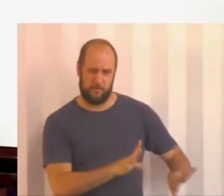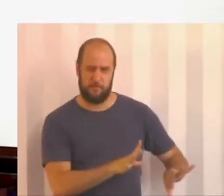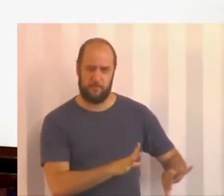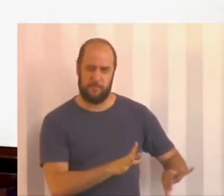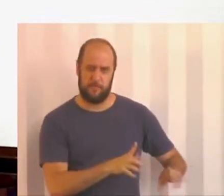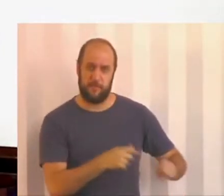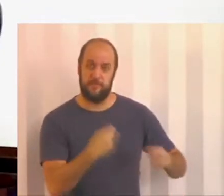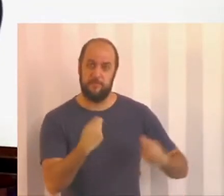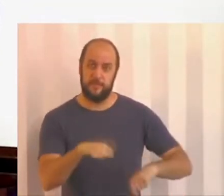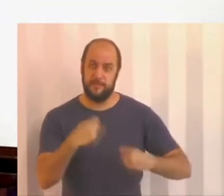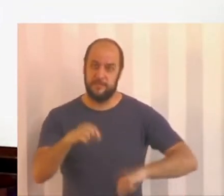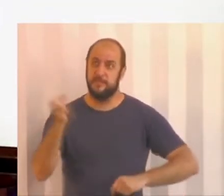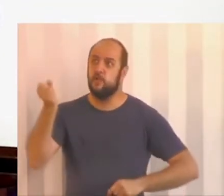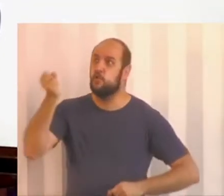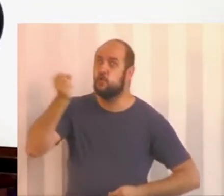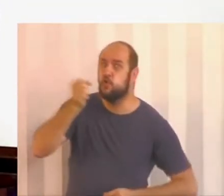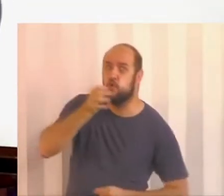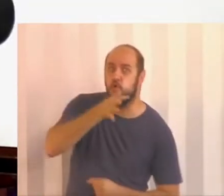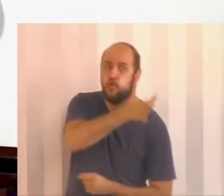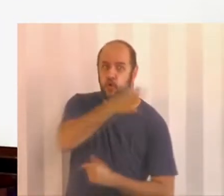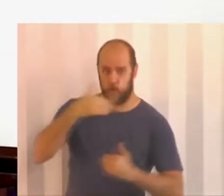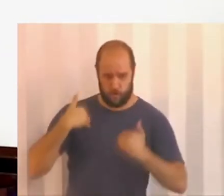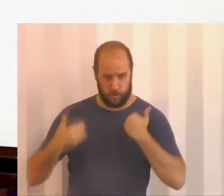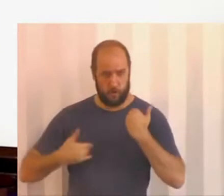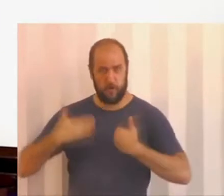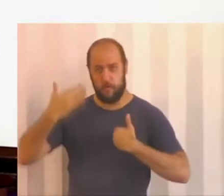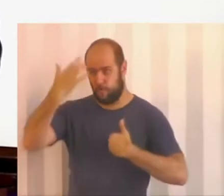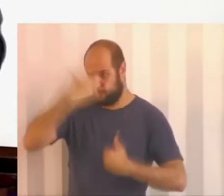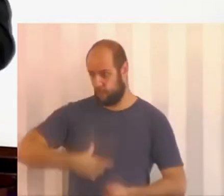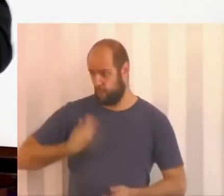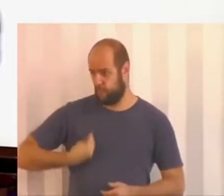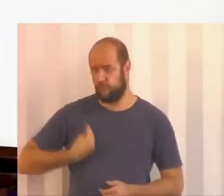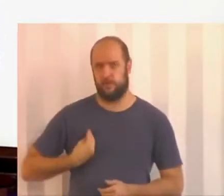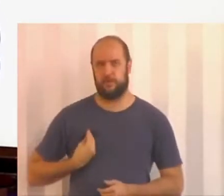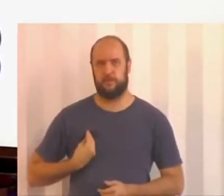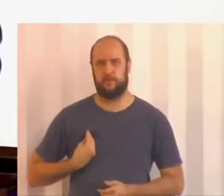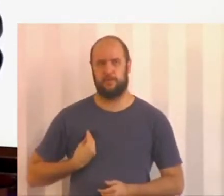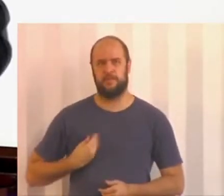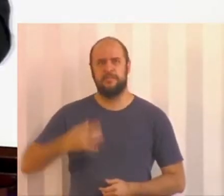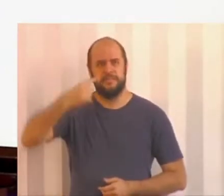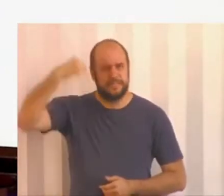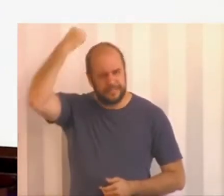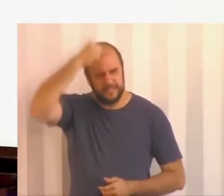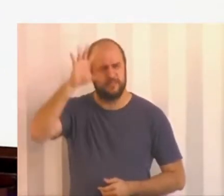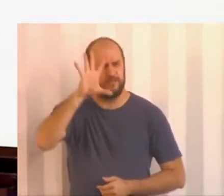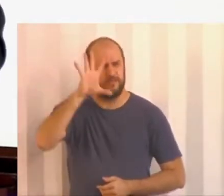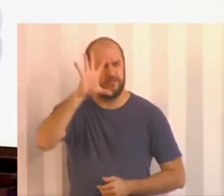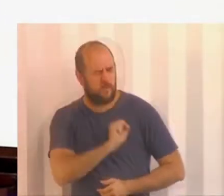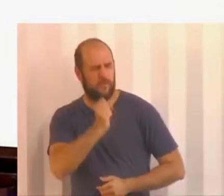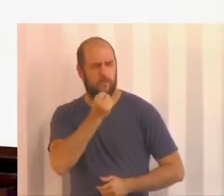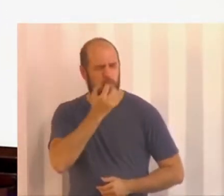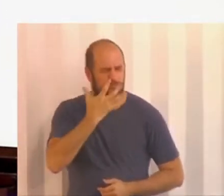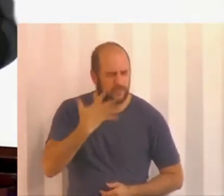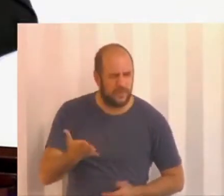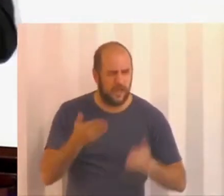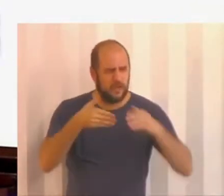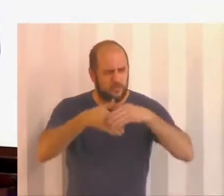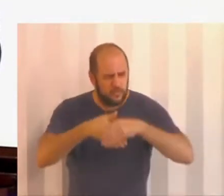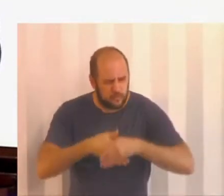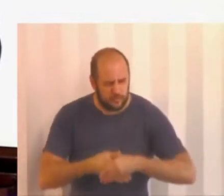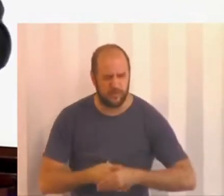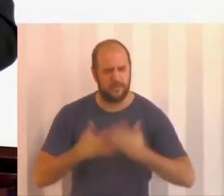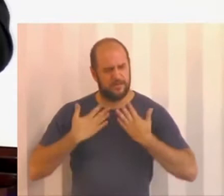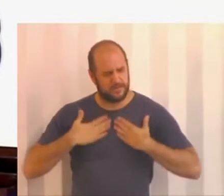Revesti-vos, pois, como eleitos de Deus, santos e amados, de ternos afetos de misericórdia, de bondade, de humildade,